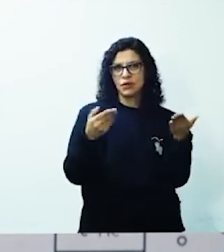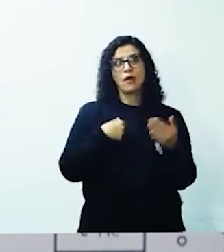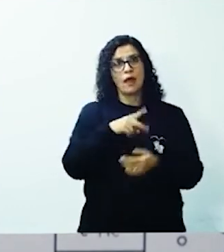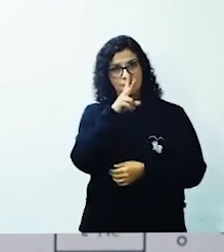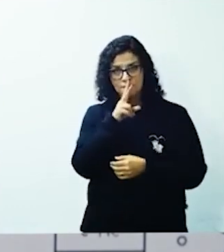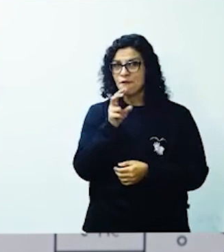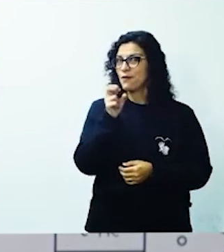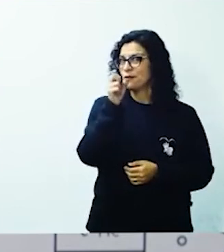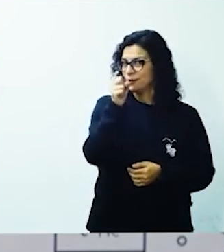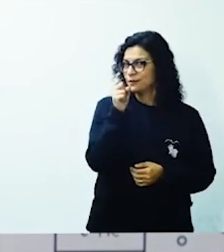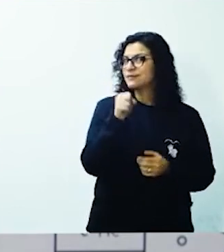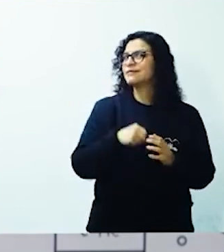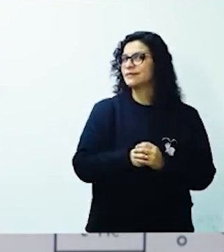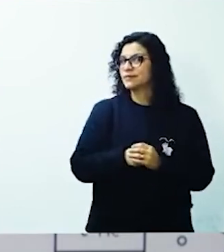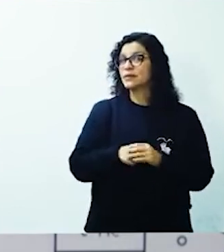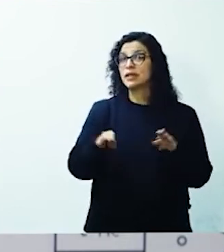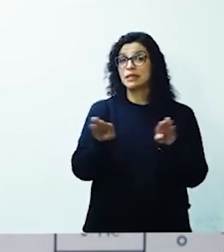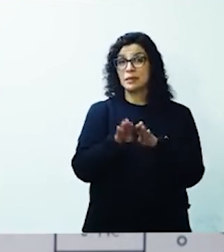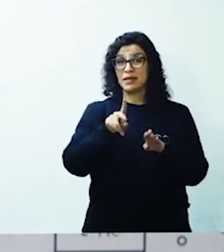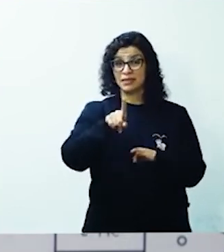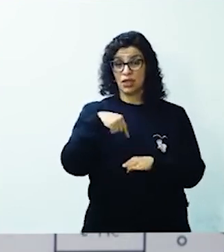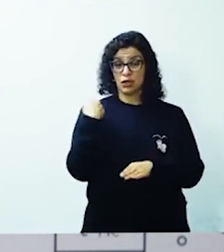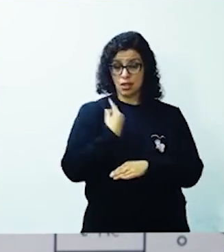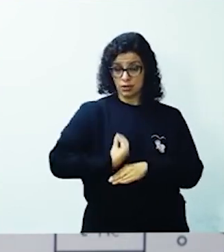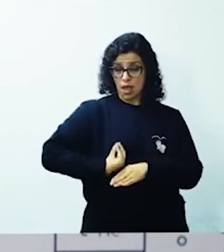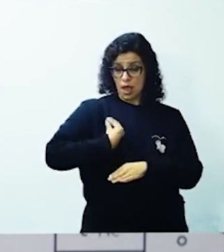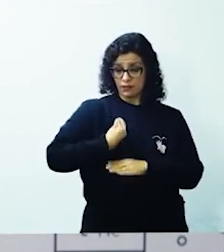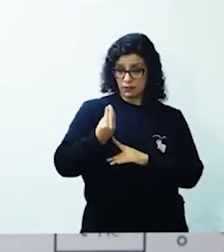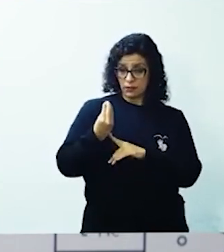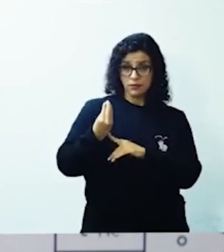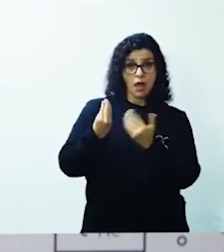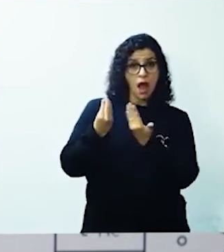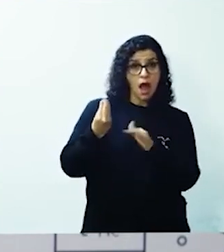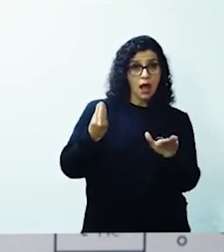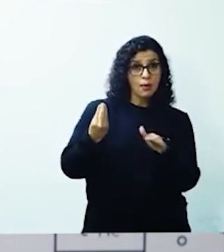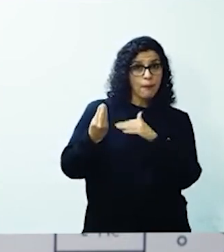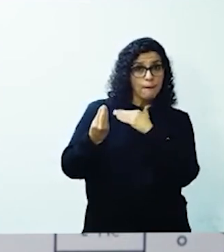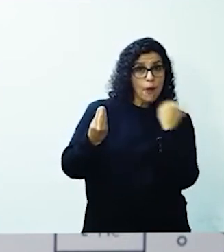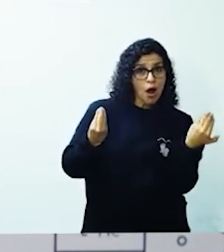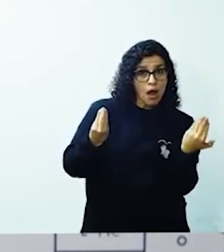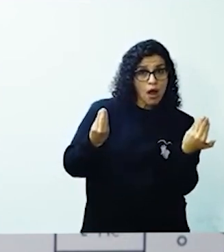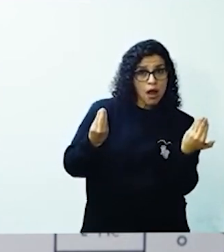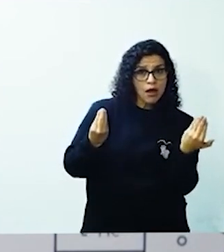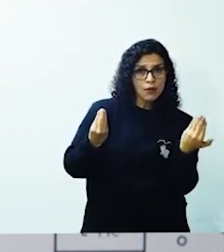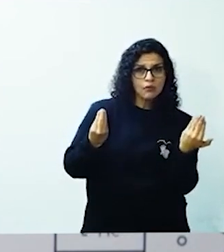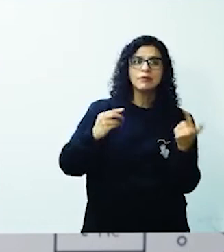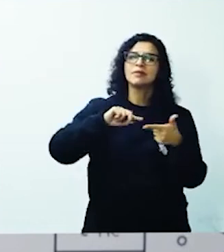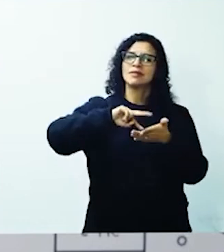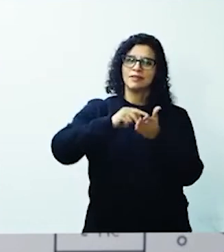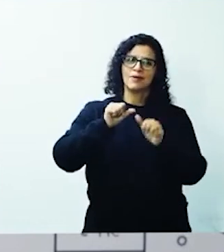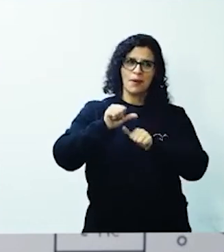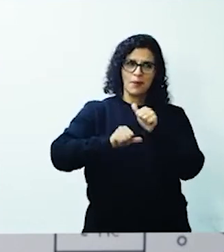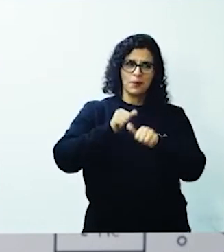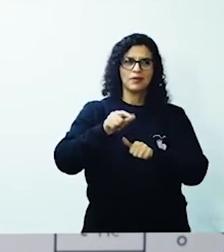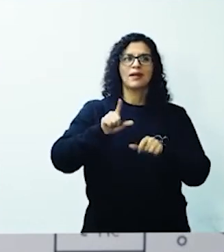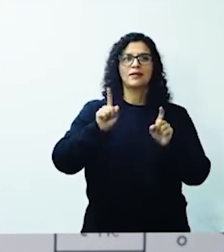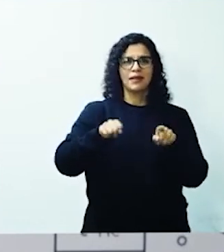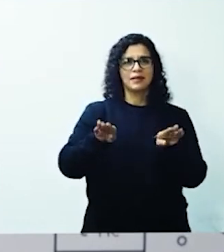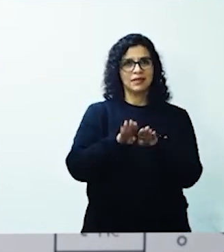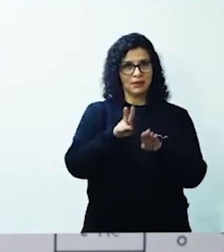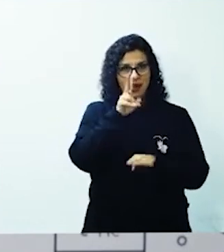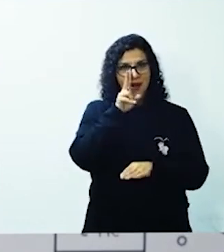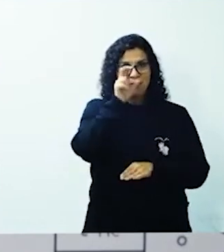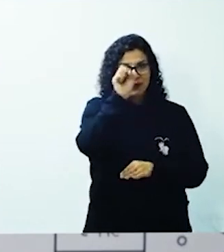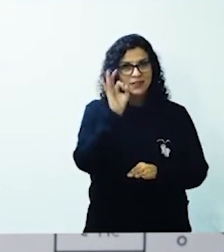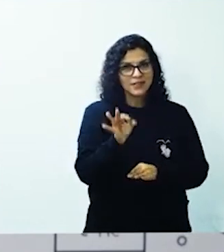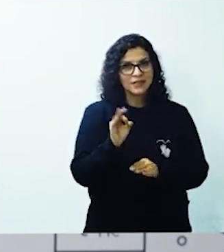muito fortes. E ao deixar de existir, até morrer é mudar. Forte isso,